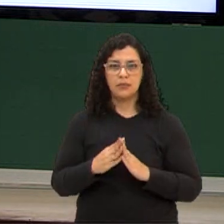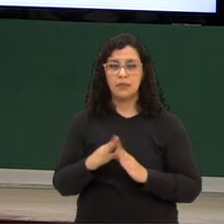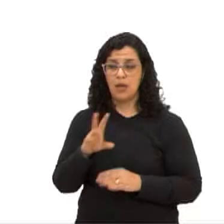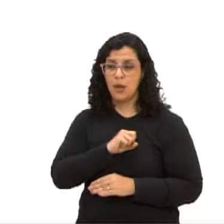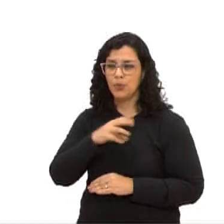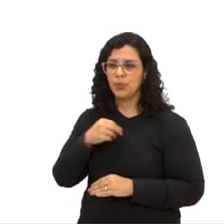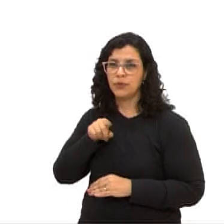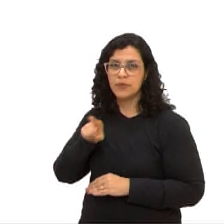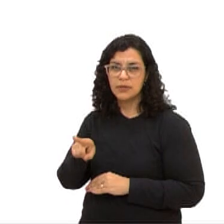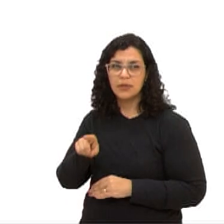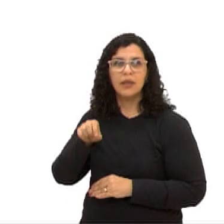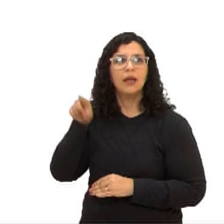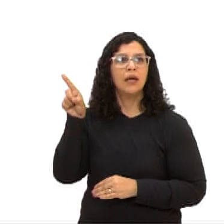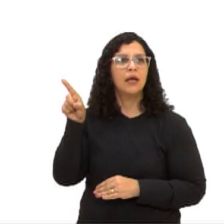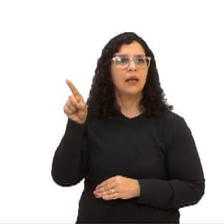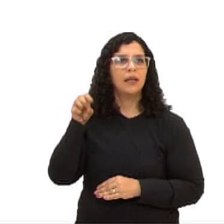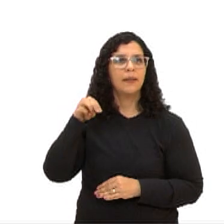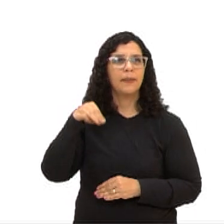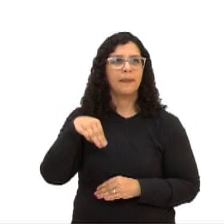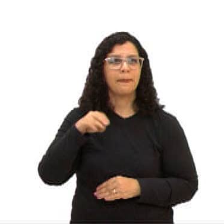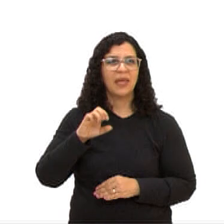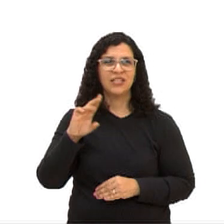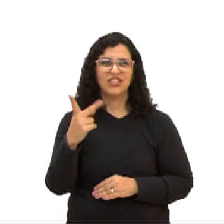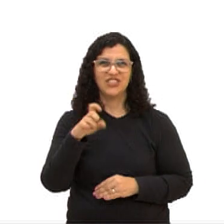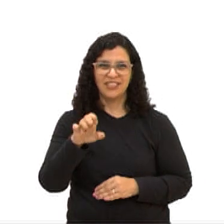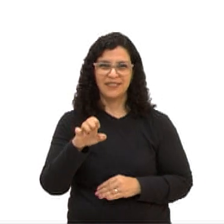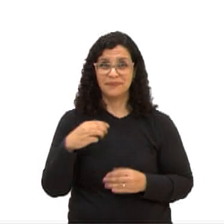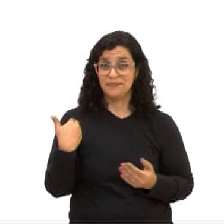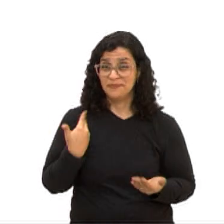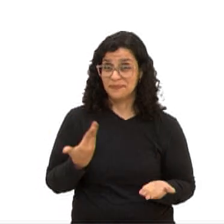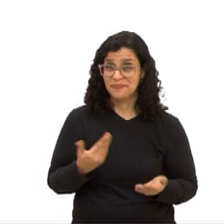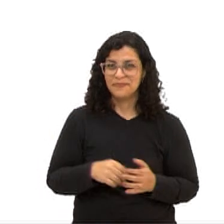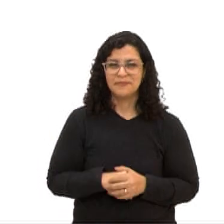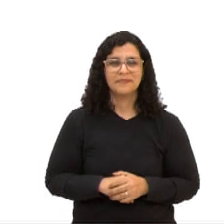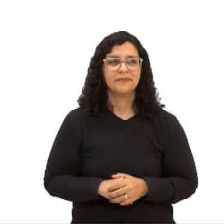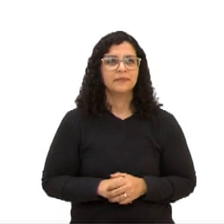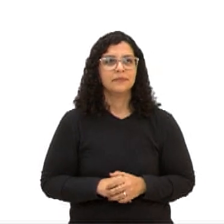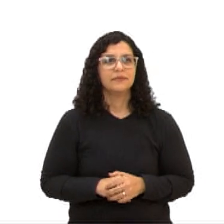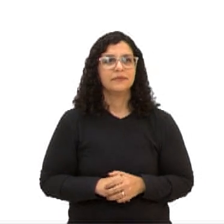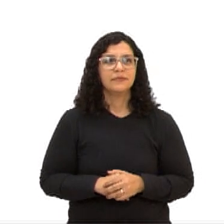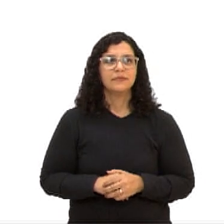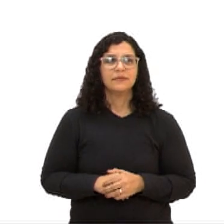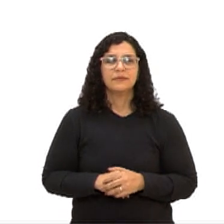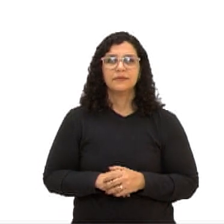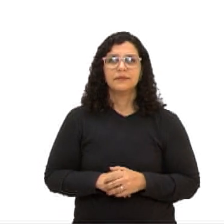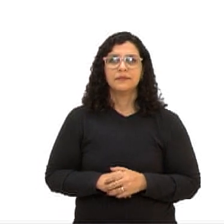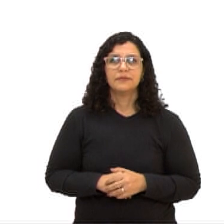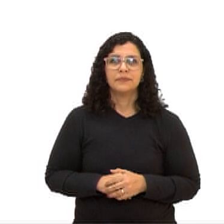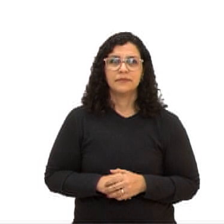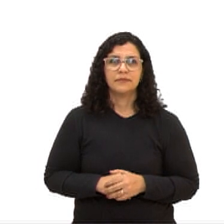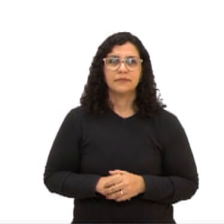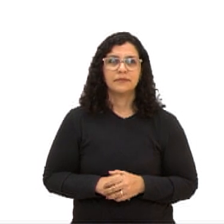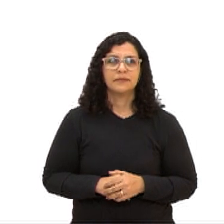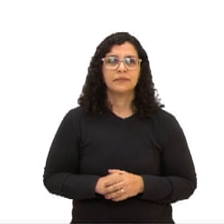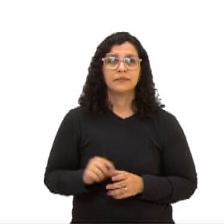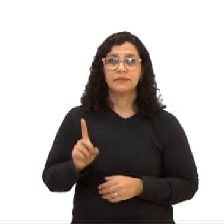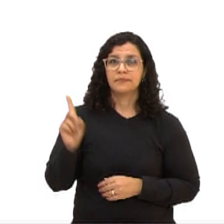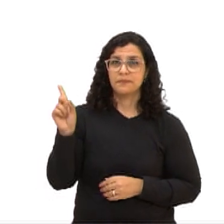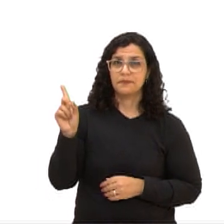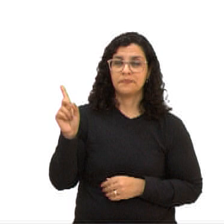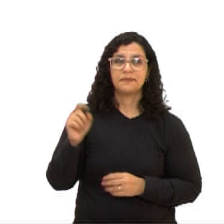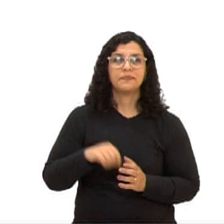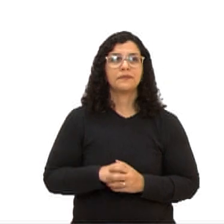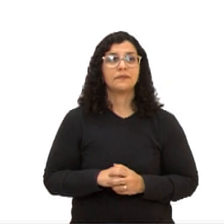mucho, Meche. Então, Alex, nos vemos às 9h15, né, da noite, na minha casa.